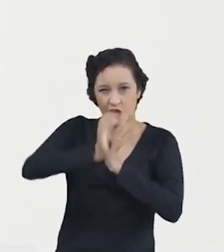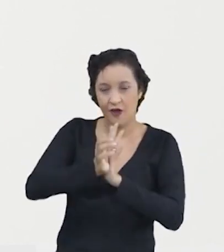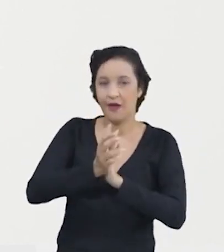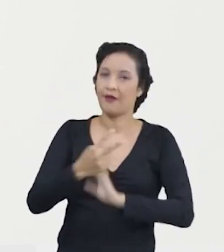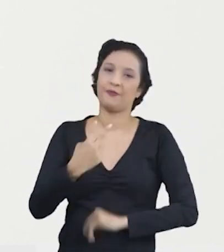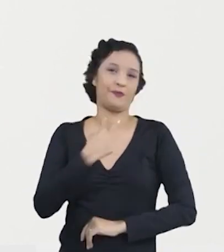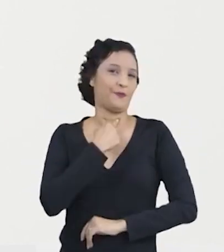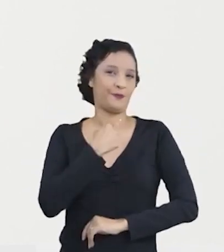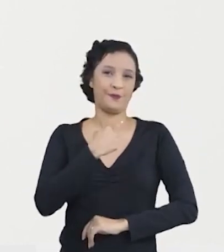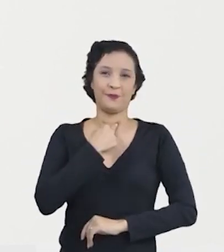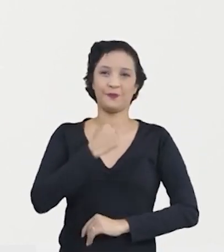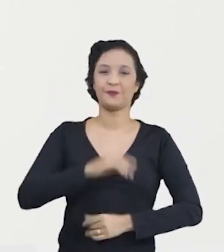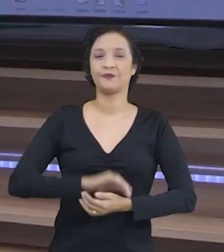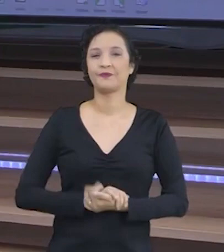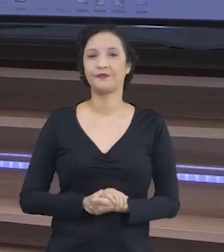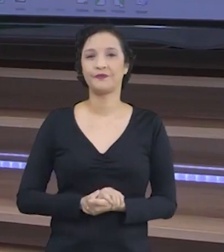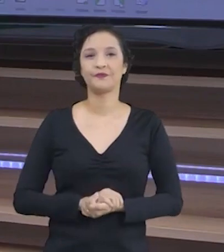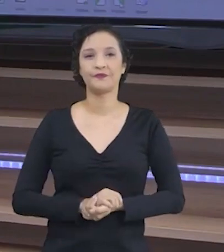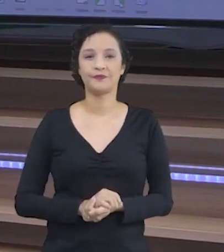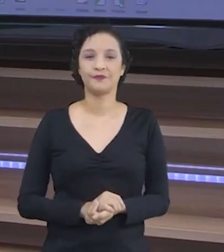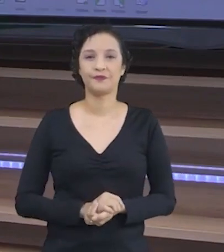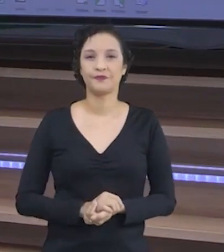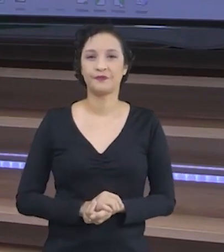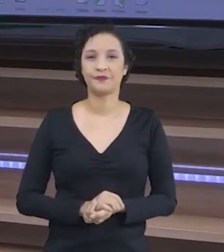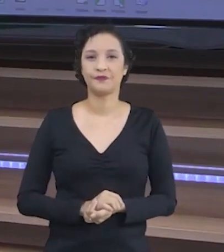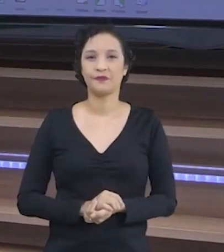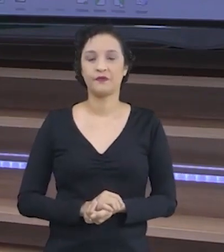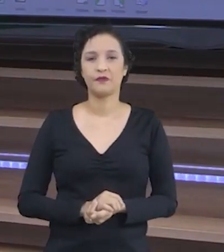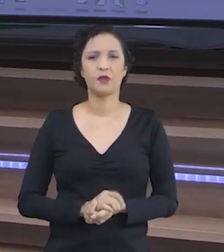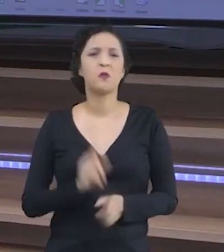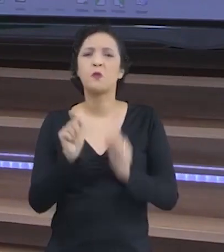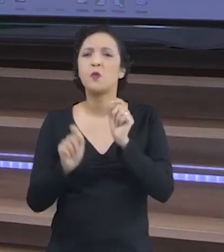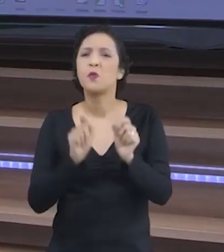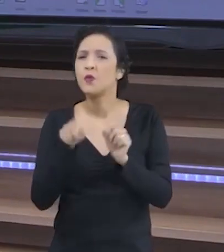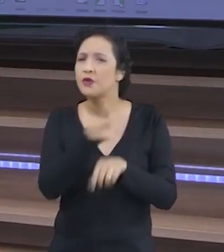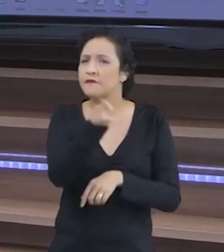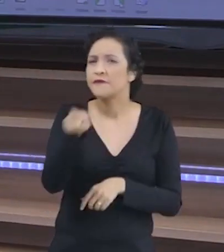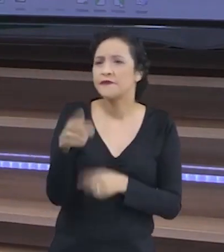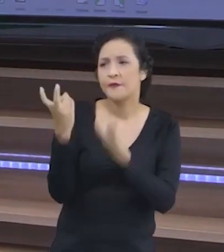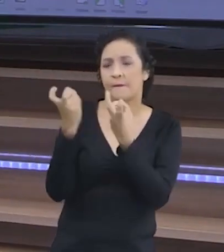com vocês sobre isso. O que eu quero que vocês observem?